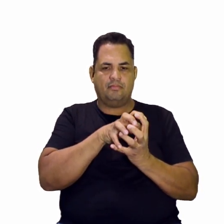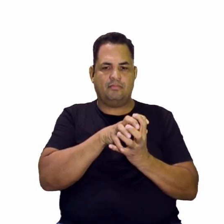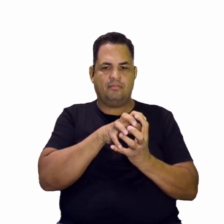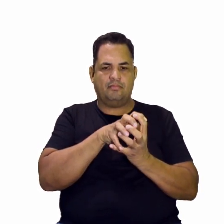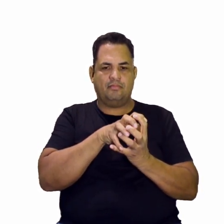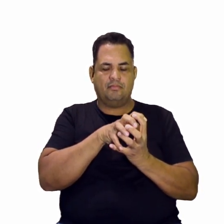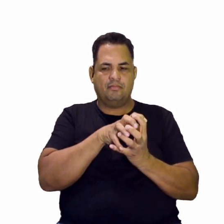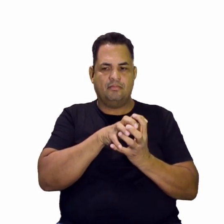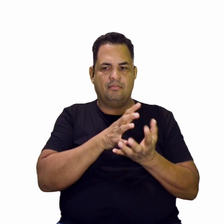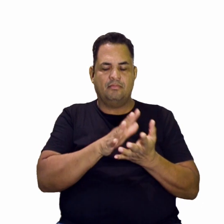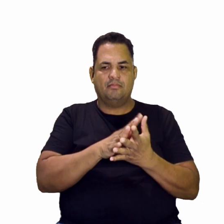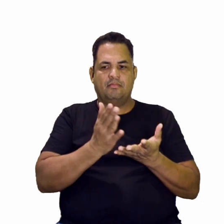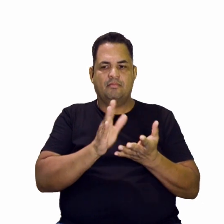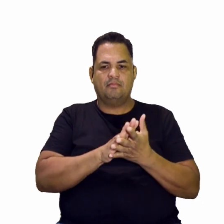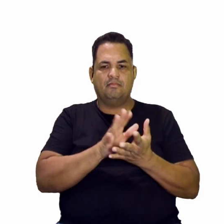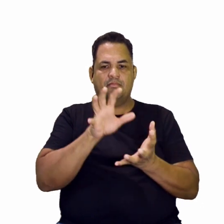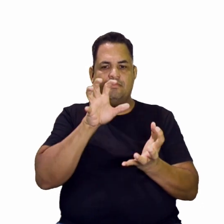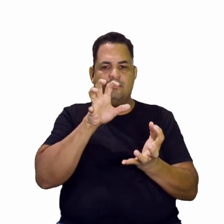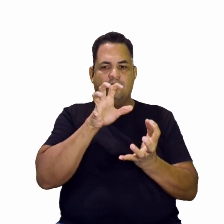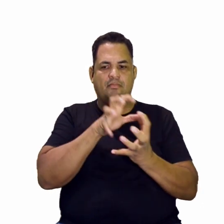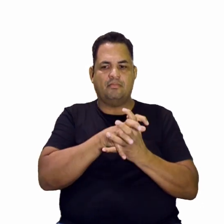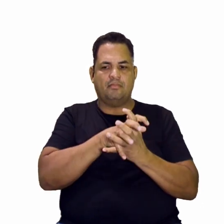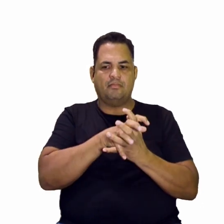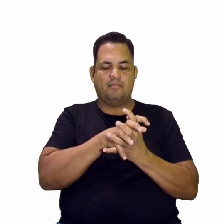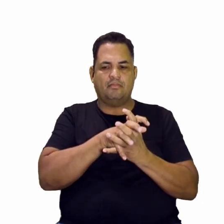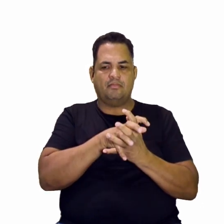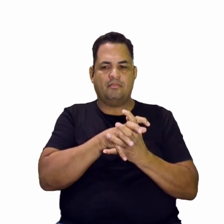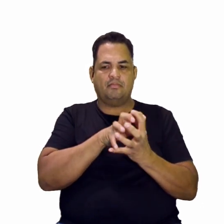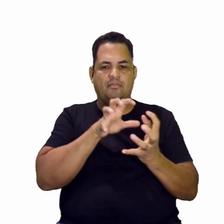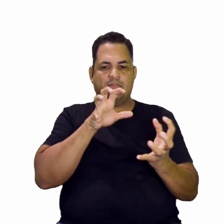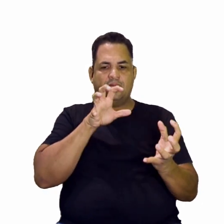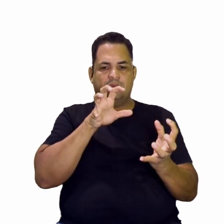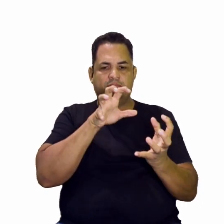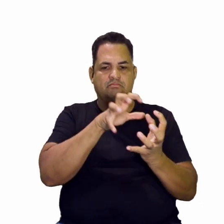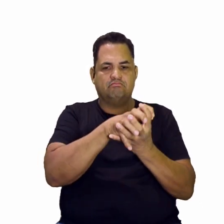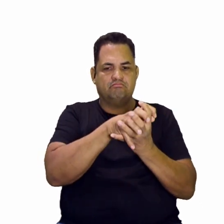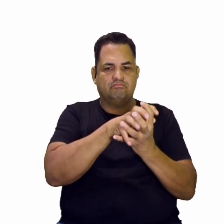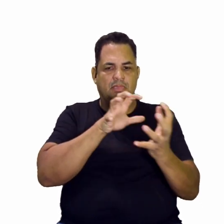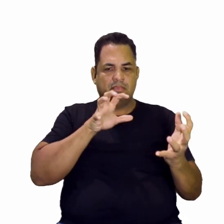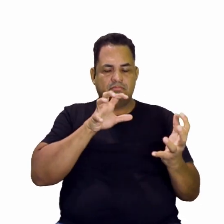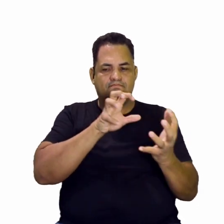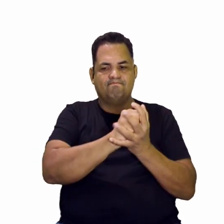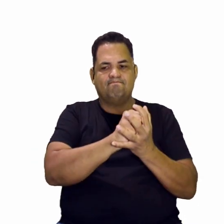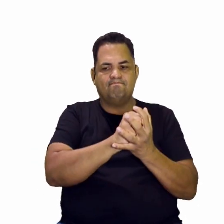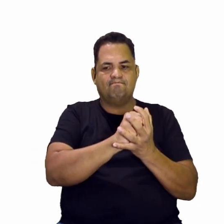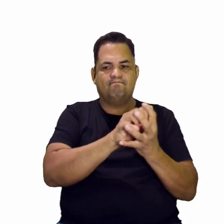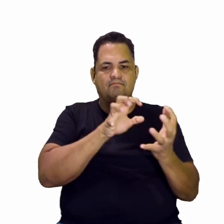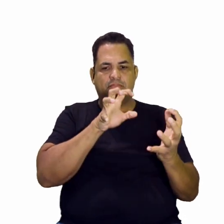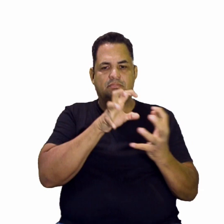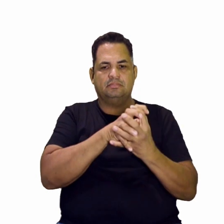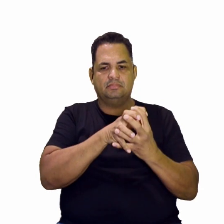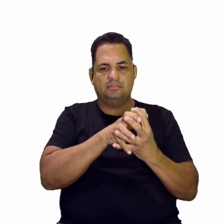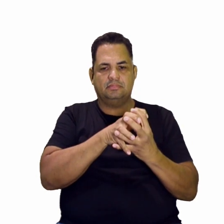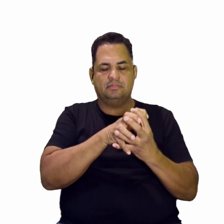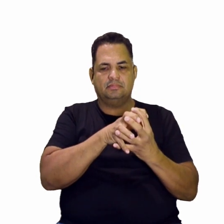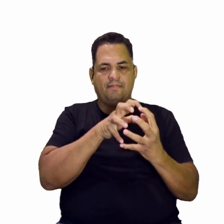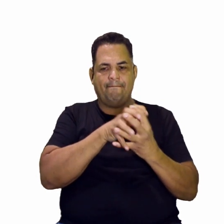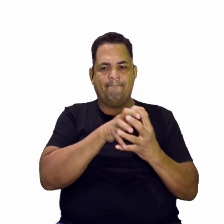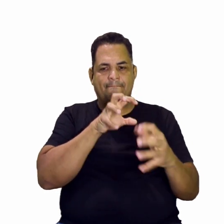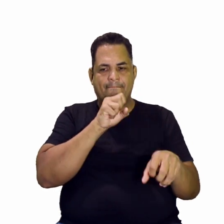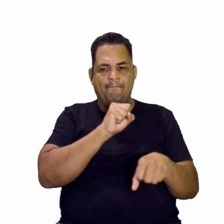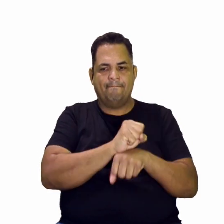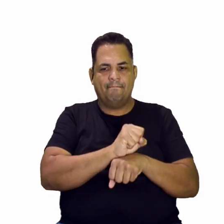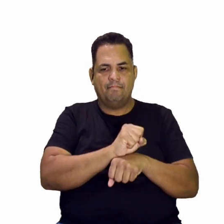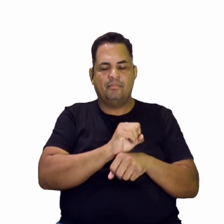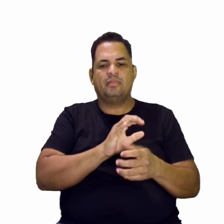parte inferior. Então, ela fecha. Quando esse animal abocanha a sua presa, ele trava, né? Assim como